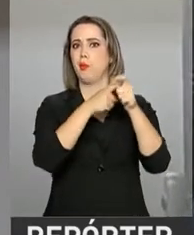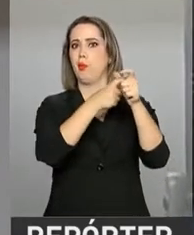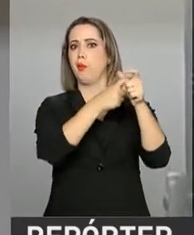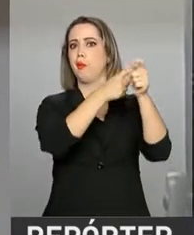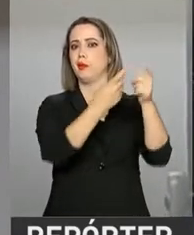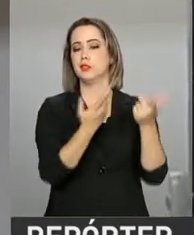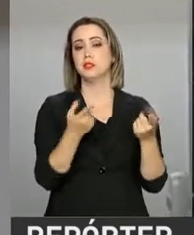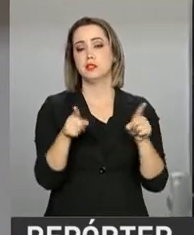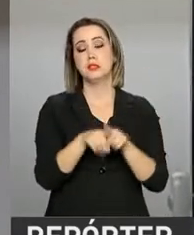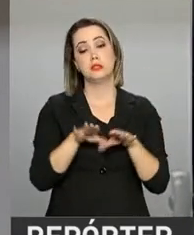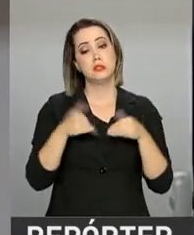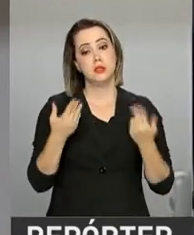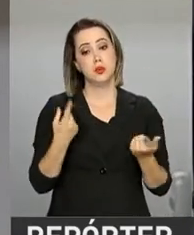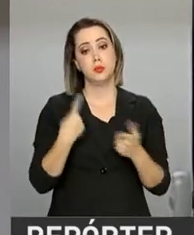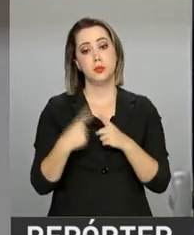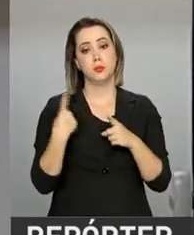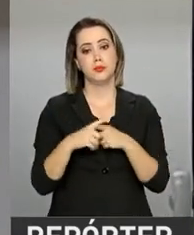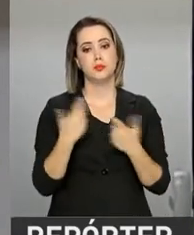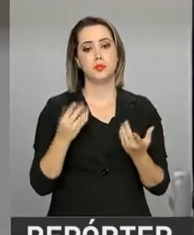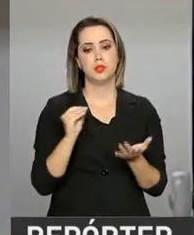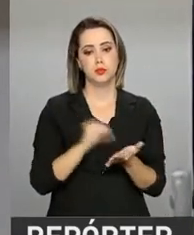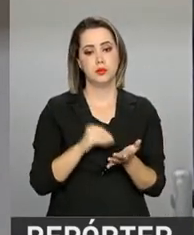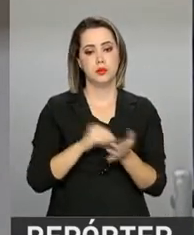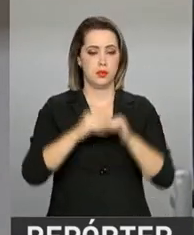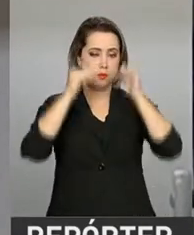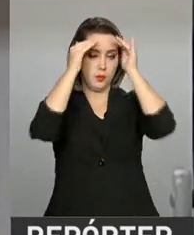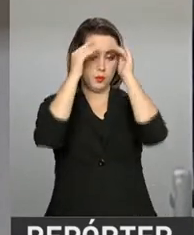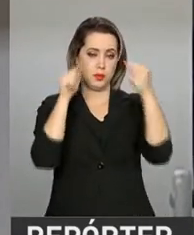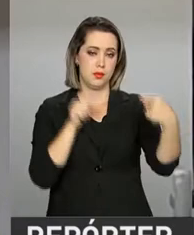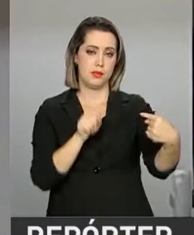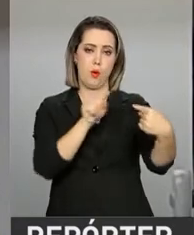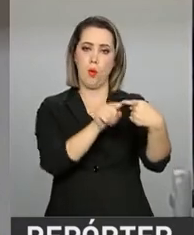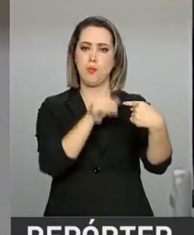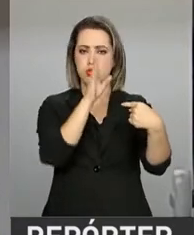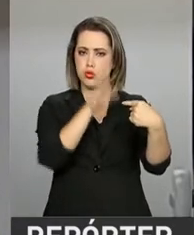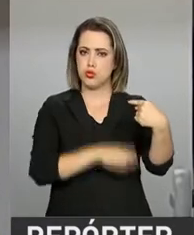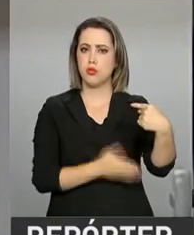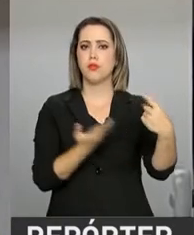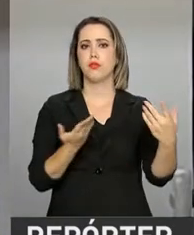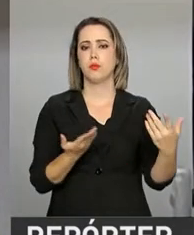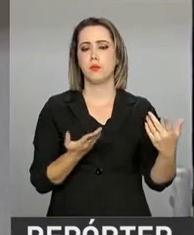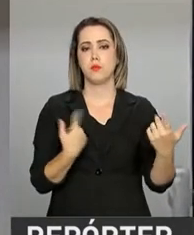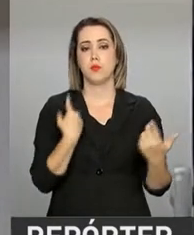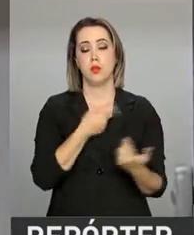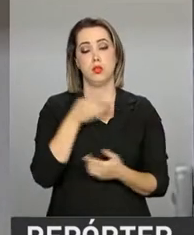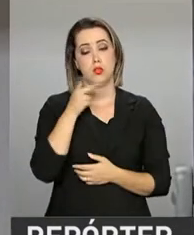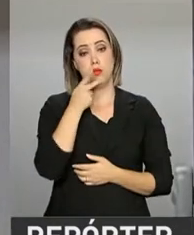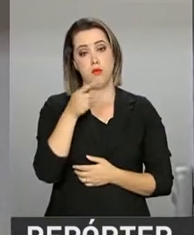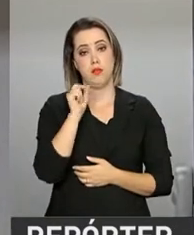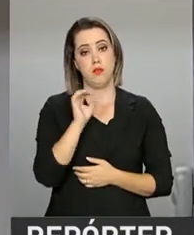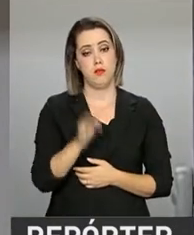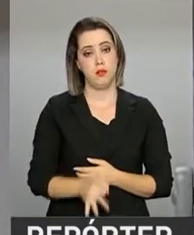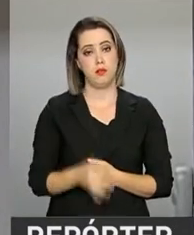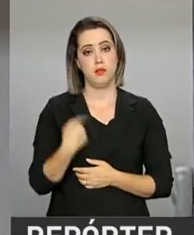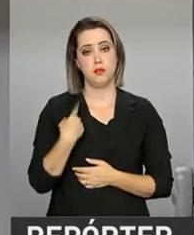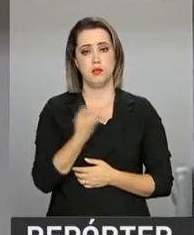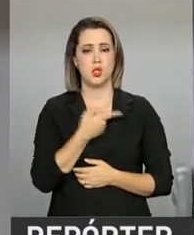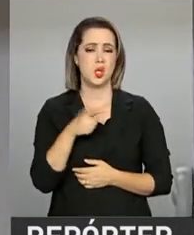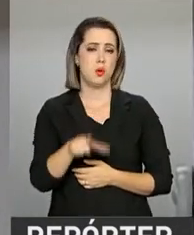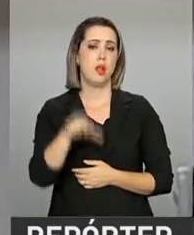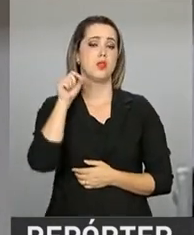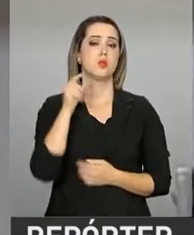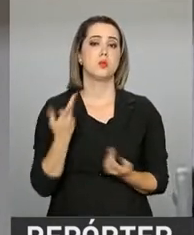exatamente por não compramos gato então uma das coisas que nós temos leto sistematicamente é o seguinte tem uma decisão que não